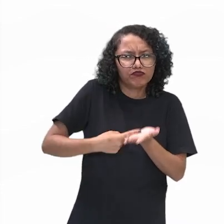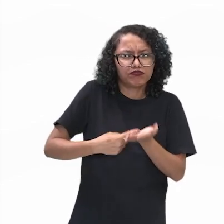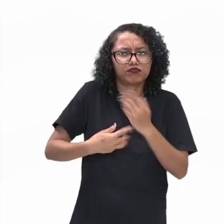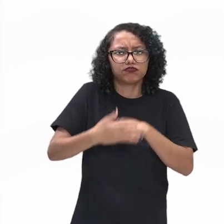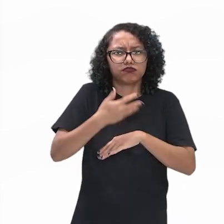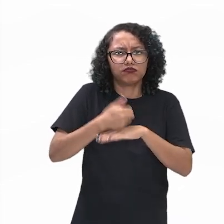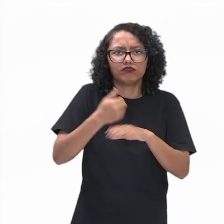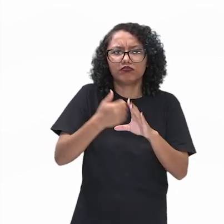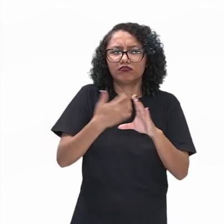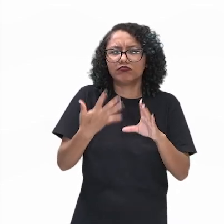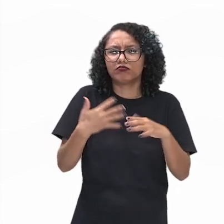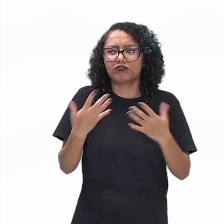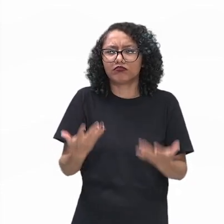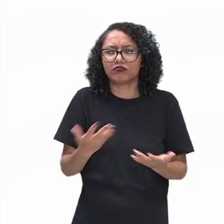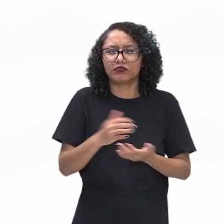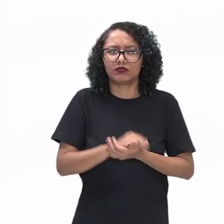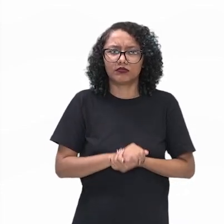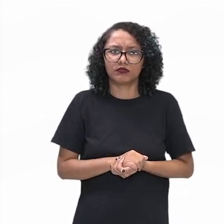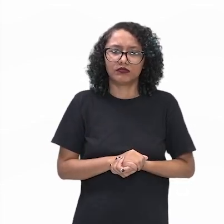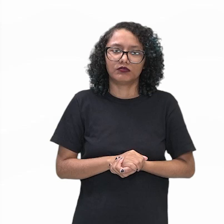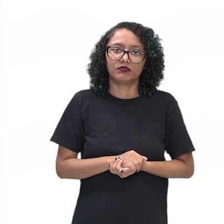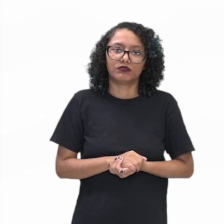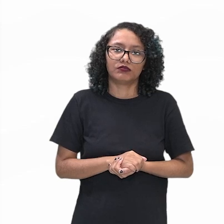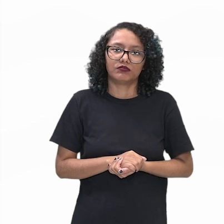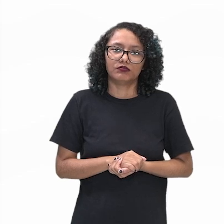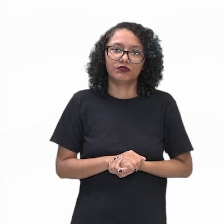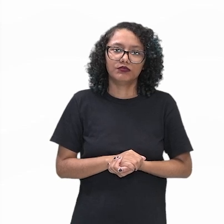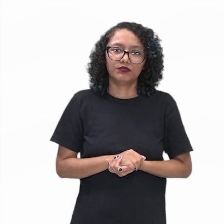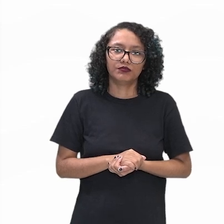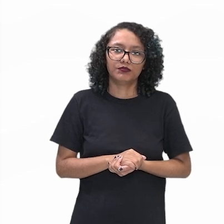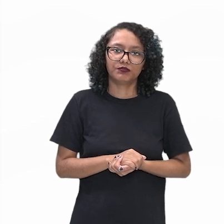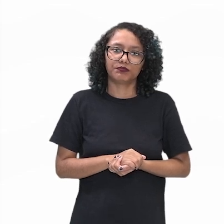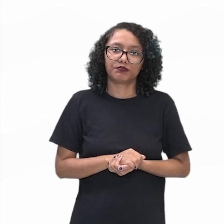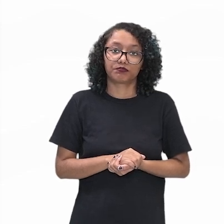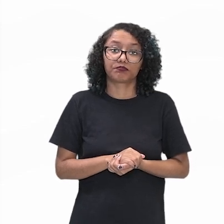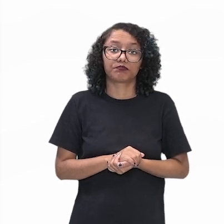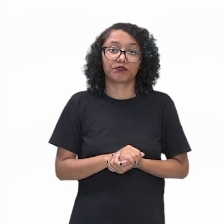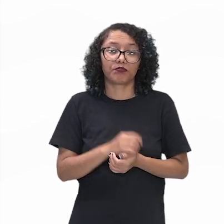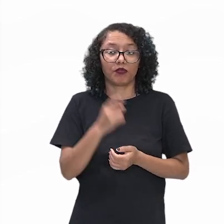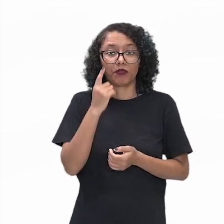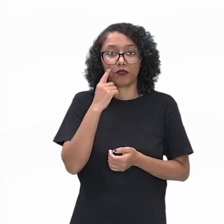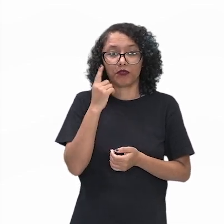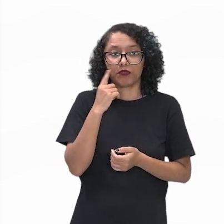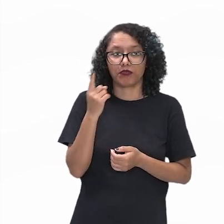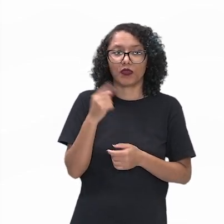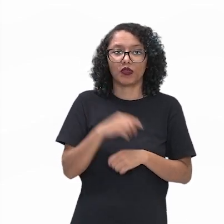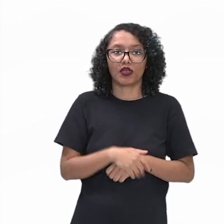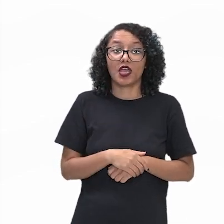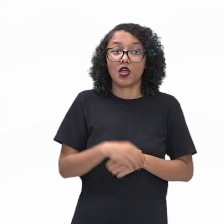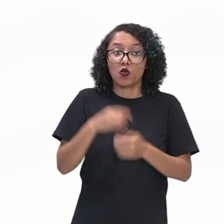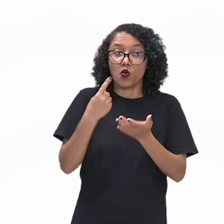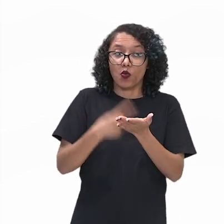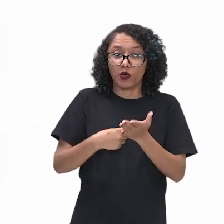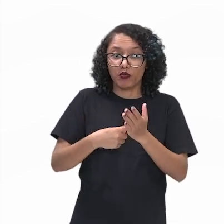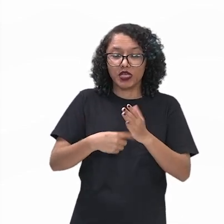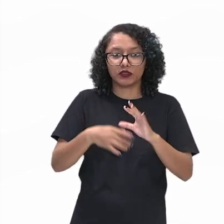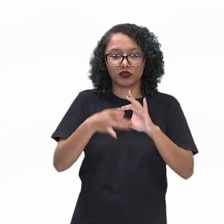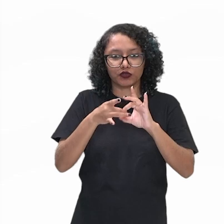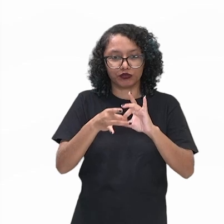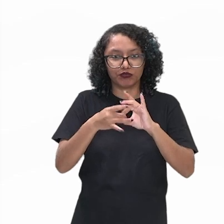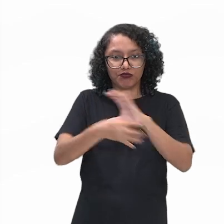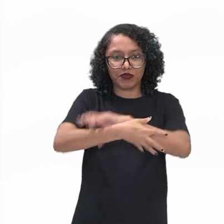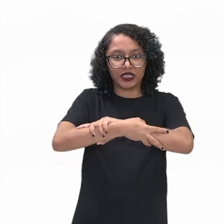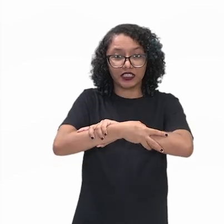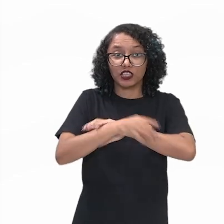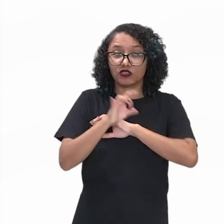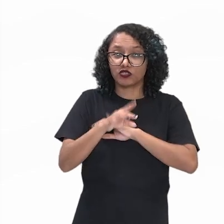características claro, óbvias, como, por exemplo, a exclusividade com a metrópole. O que seria essa